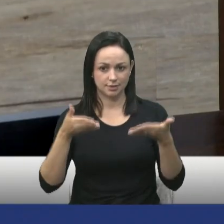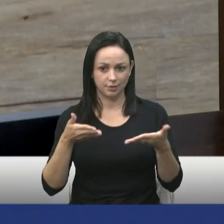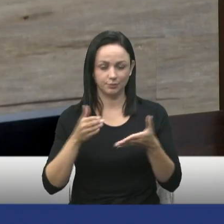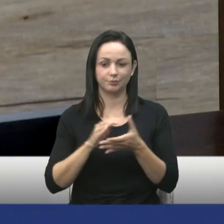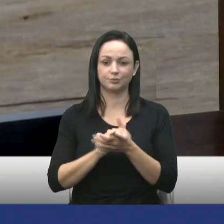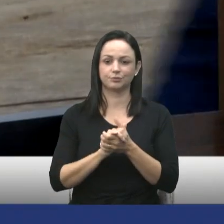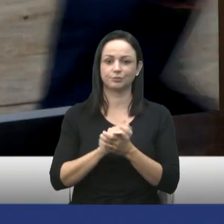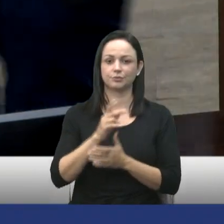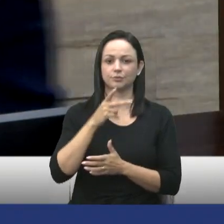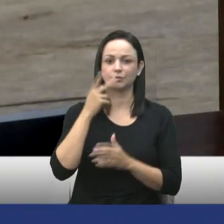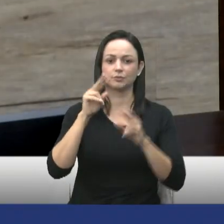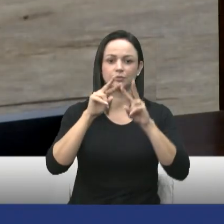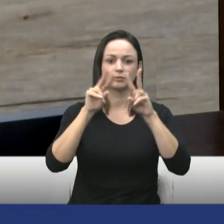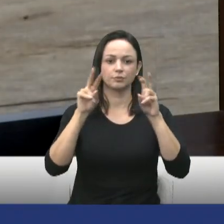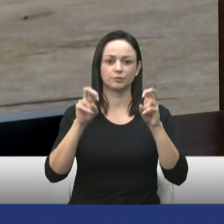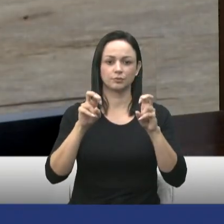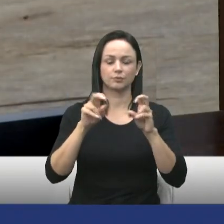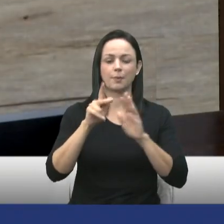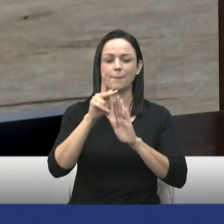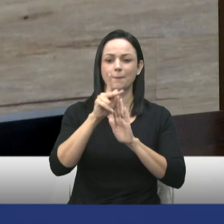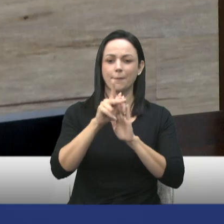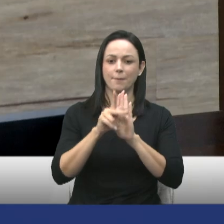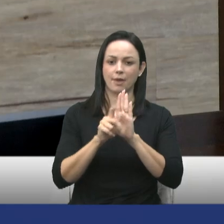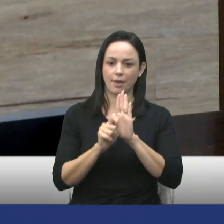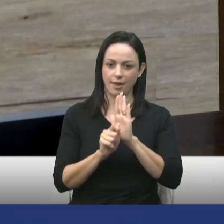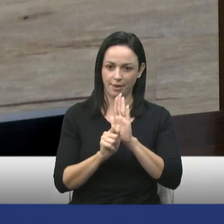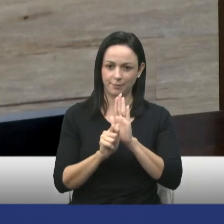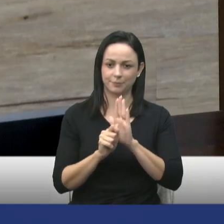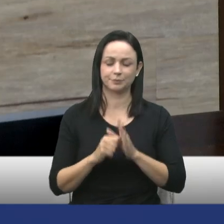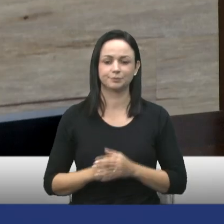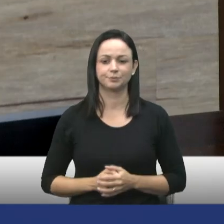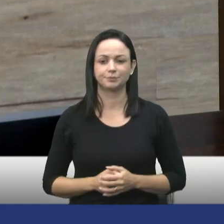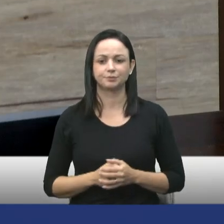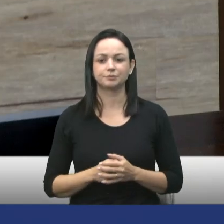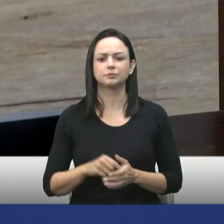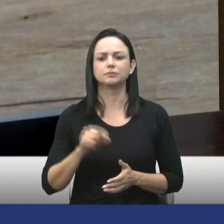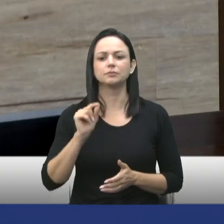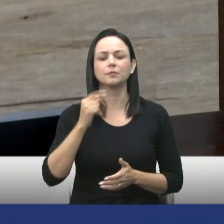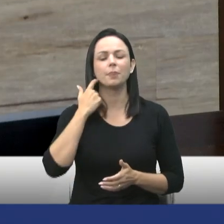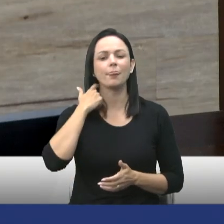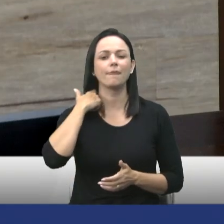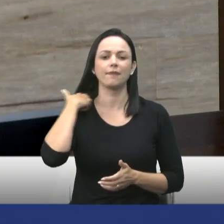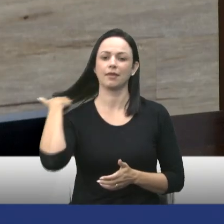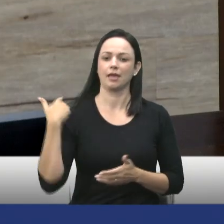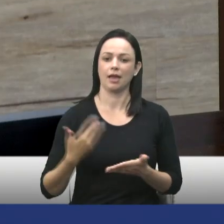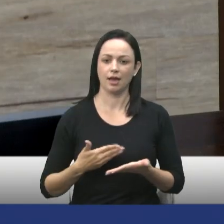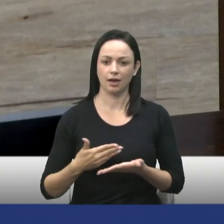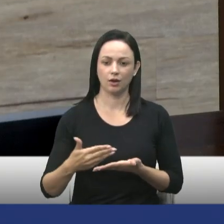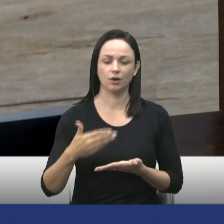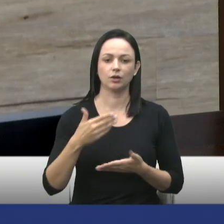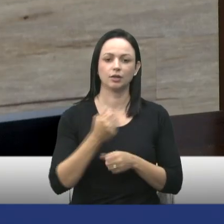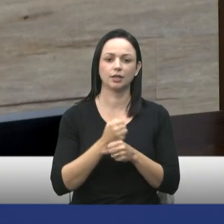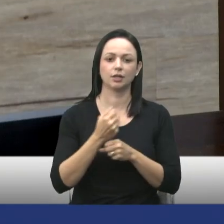sobre o Plano Plurianual, o PPA, que vai agora do próximo ano